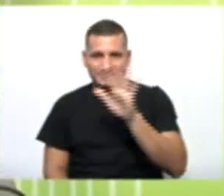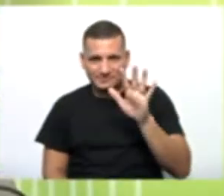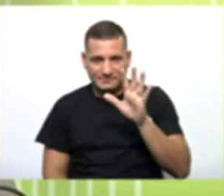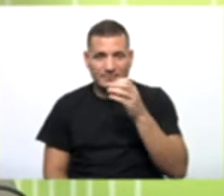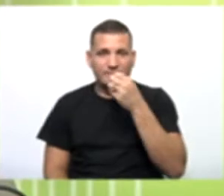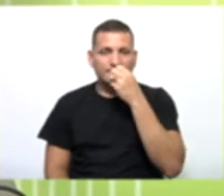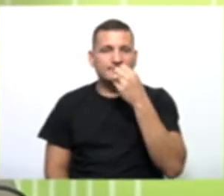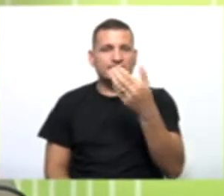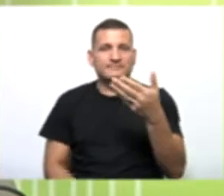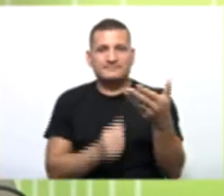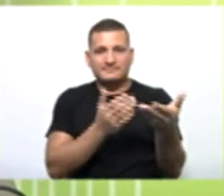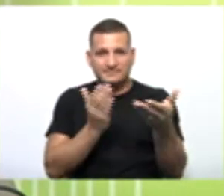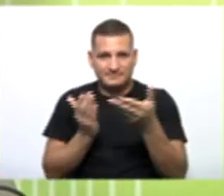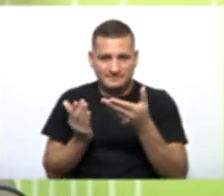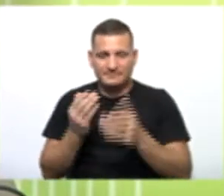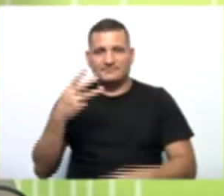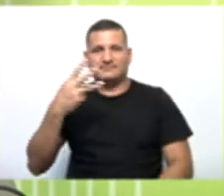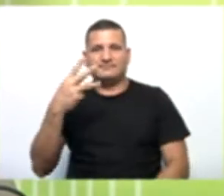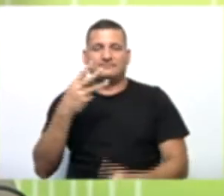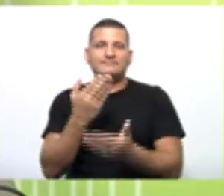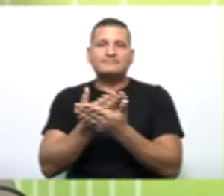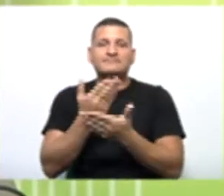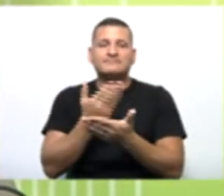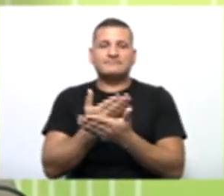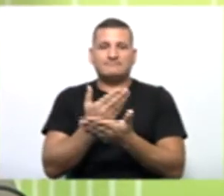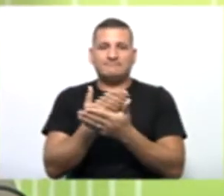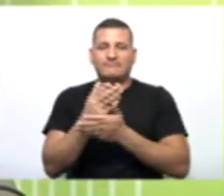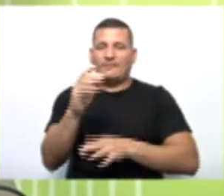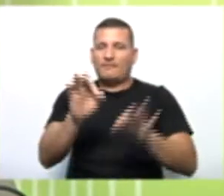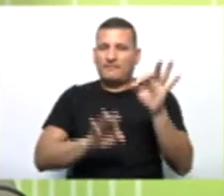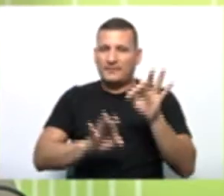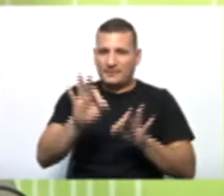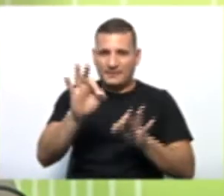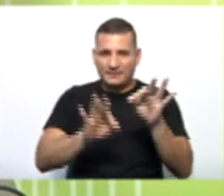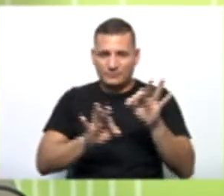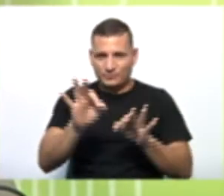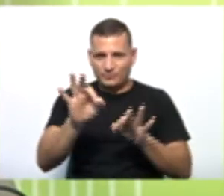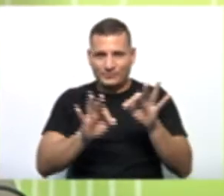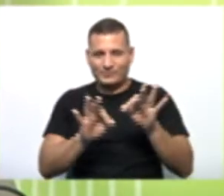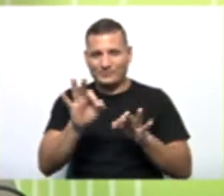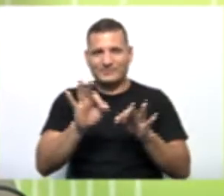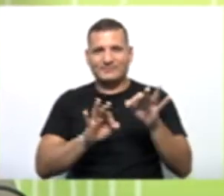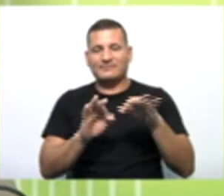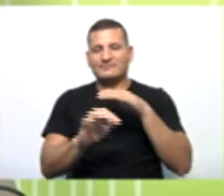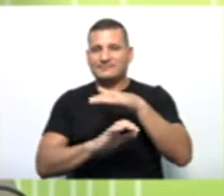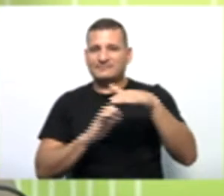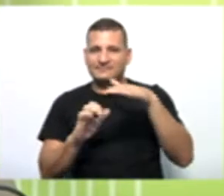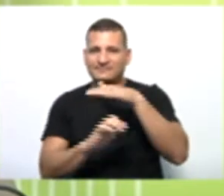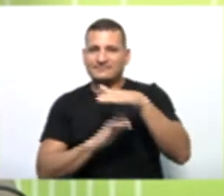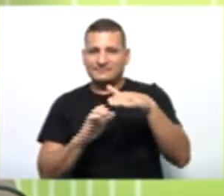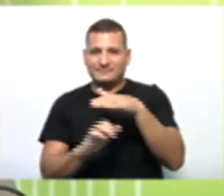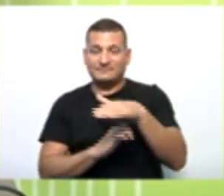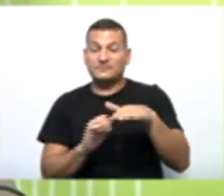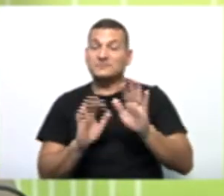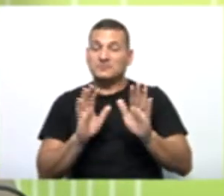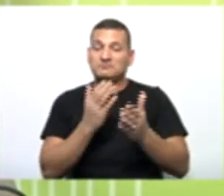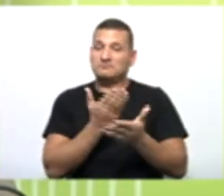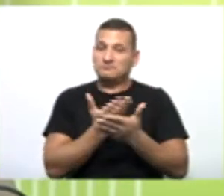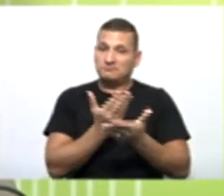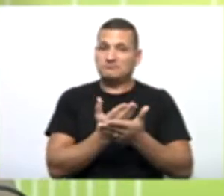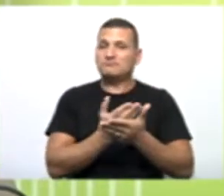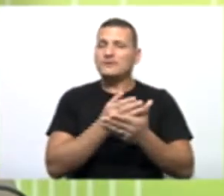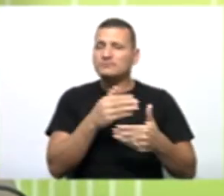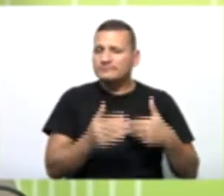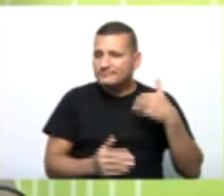Olá, sejam muito bem-vindos à terceira aula de Plano de Negócio. A nossa aula ela está indo, seguindo, espero que vocês